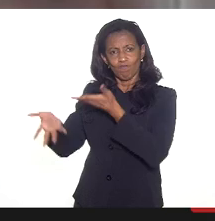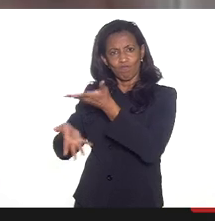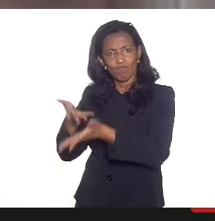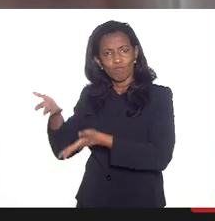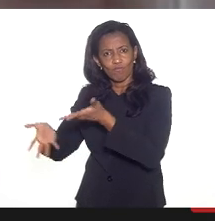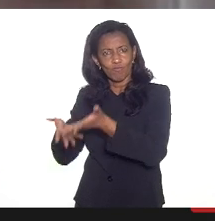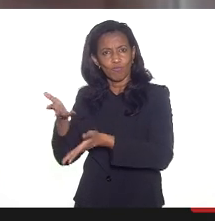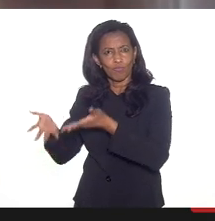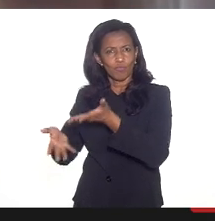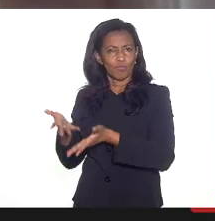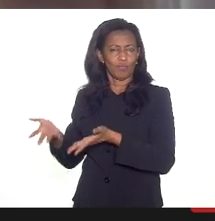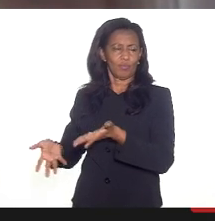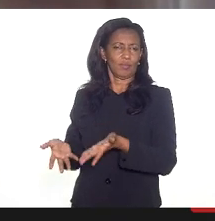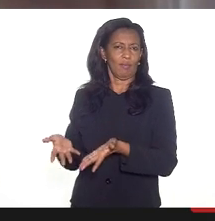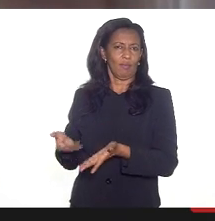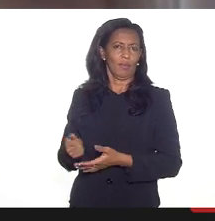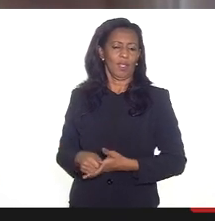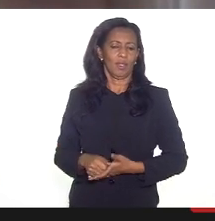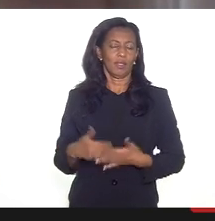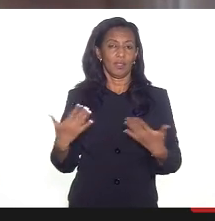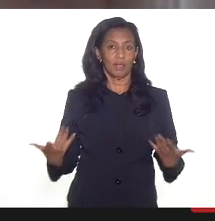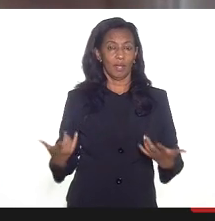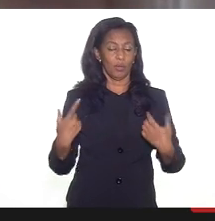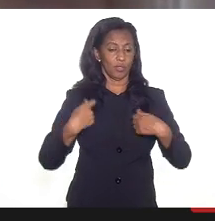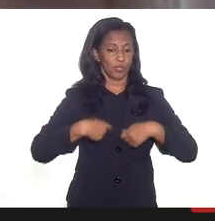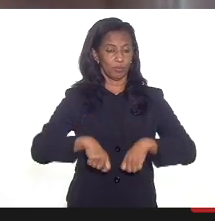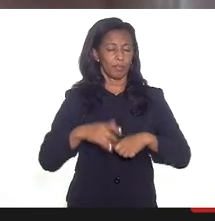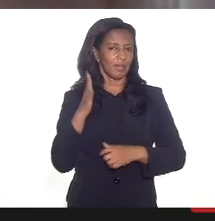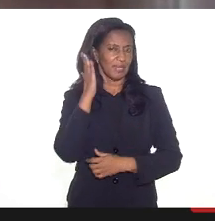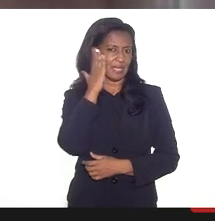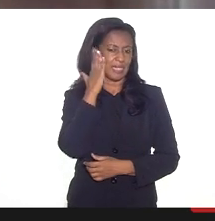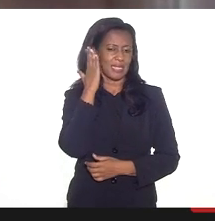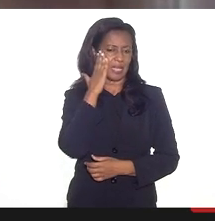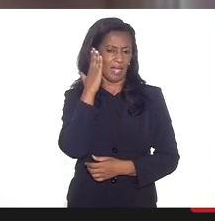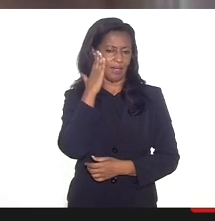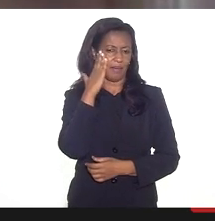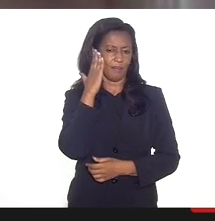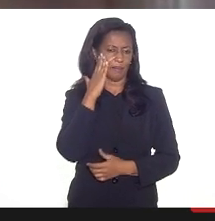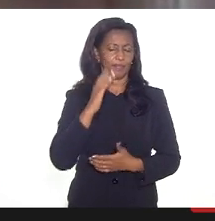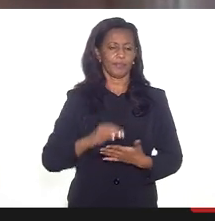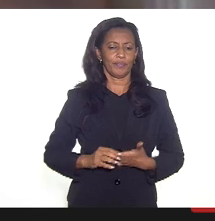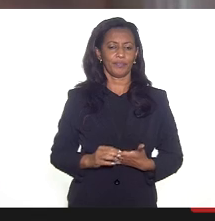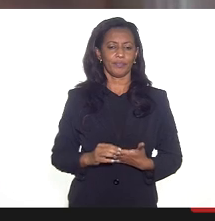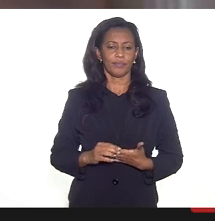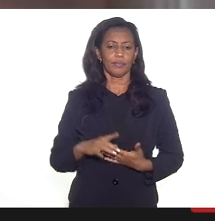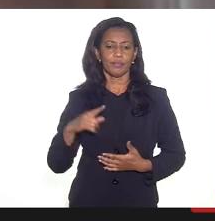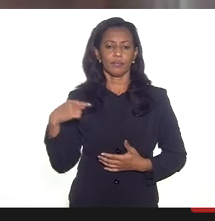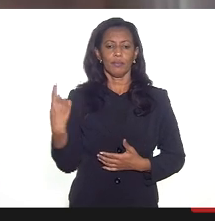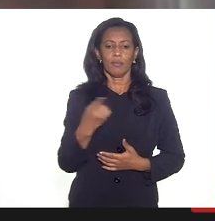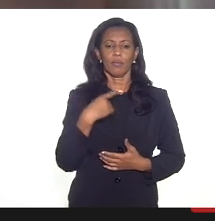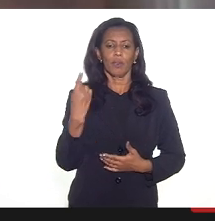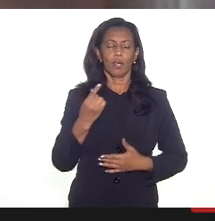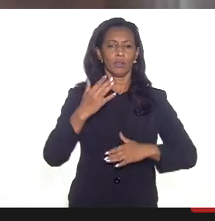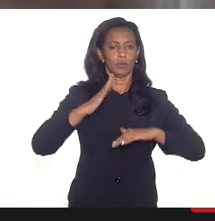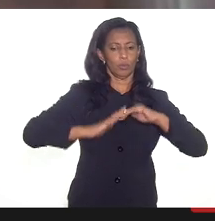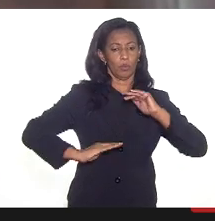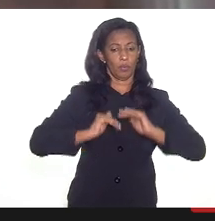conhecimento especial. Então, a gente sabe que nós temos